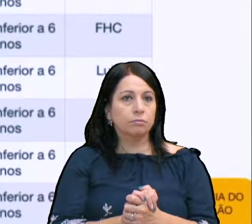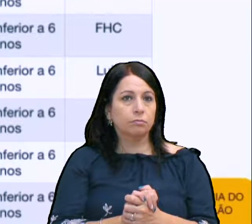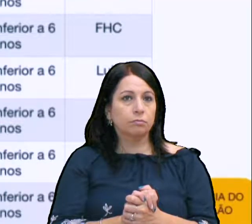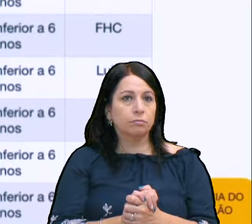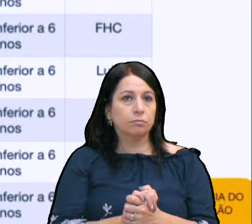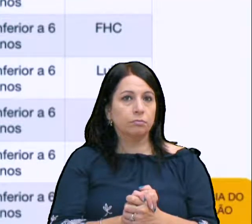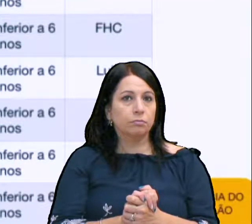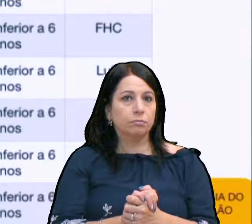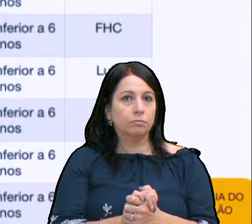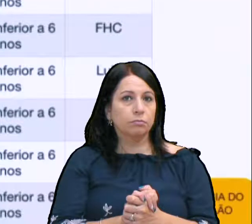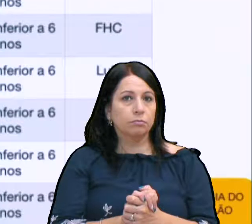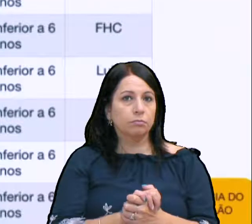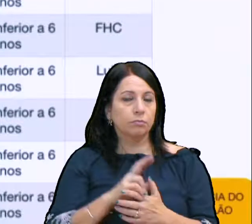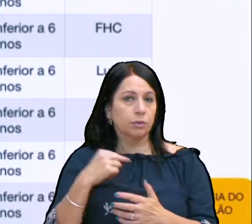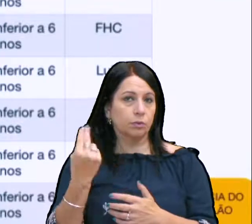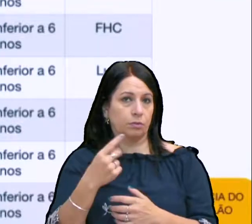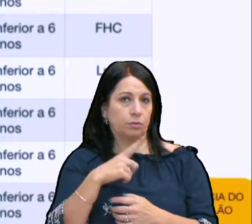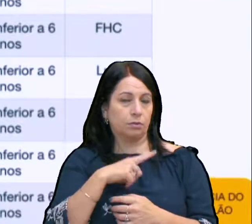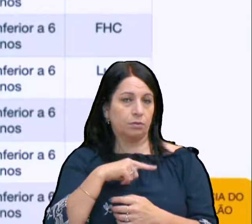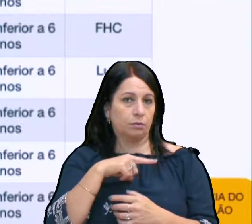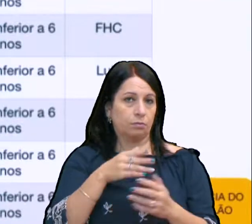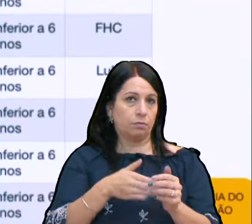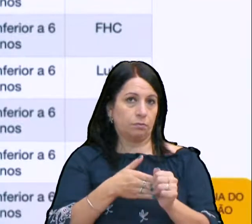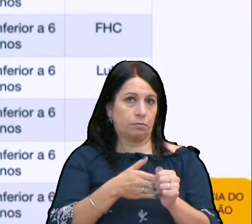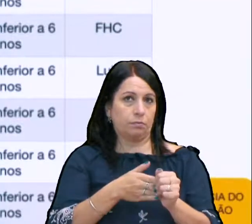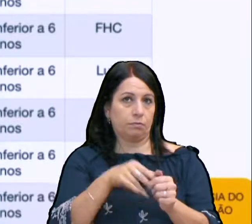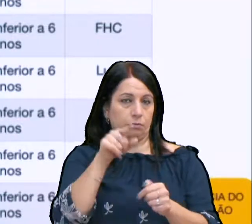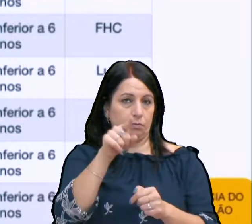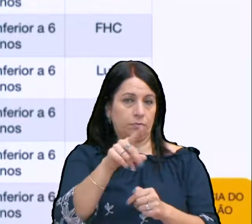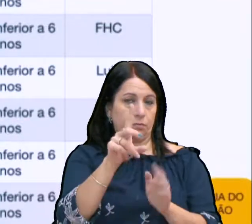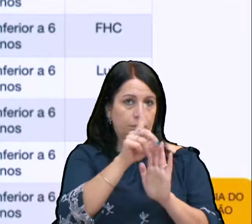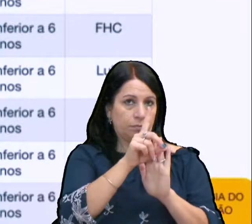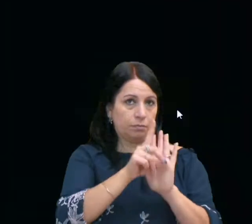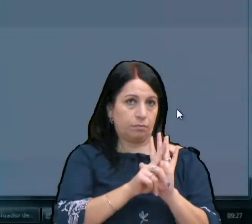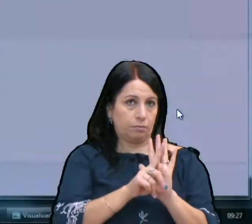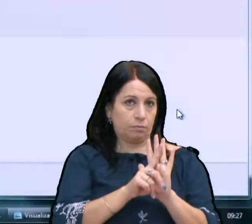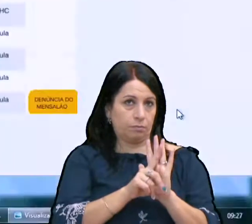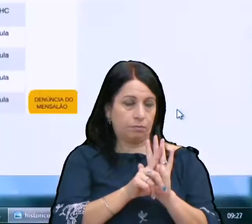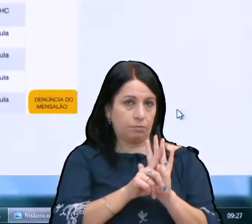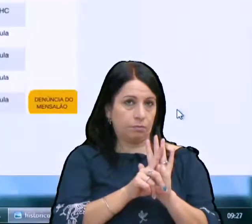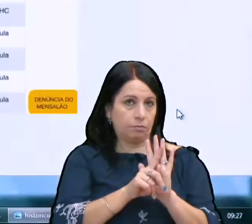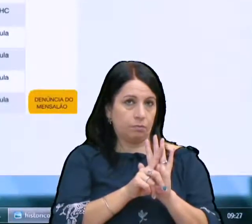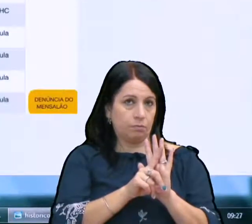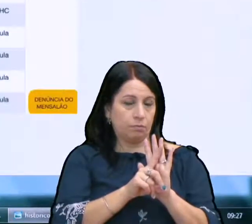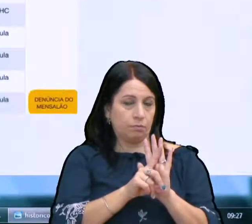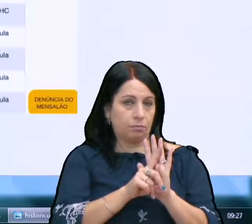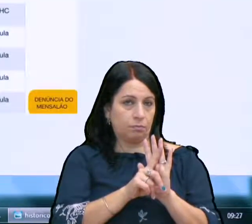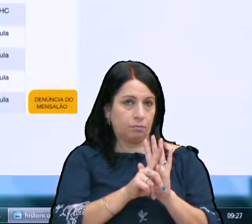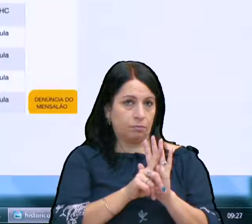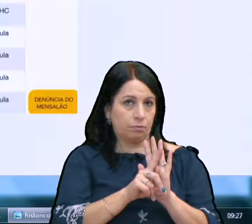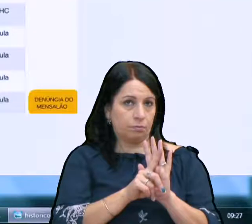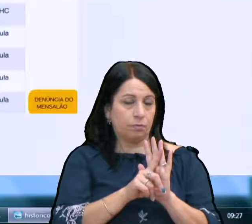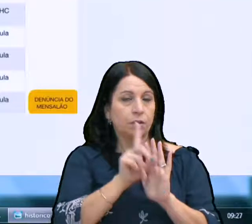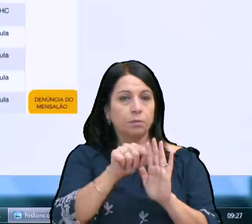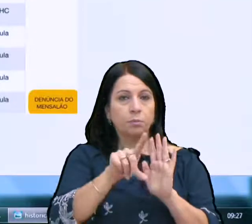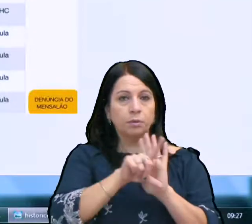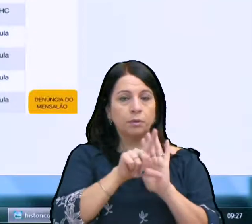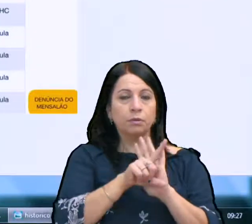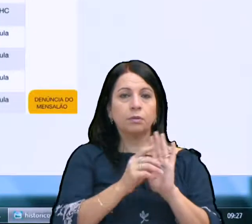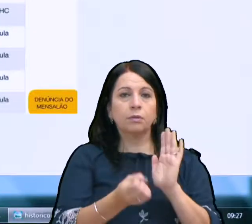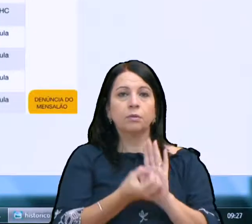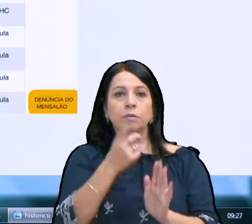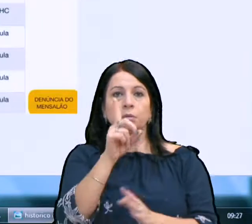Então, nós temos aqui, só para acompanhar, esse decreto, ele surge desde... O indulto de Natal é uma lei criada em